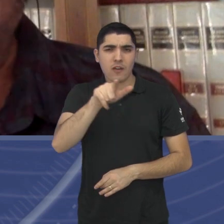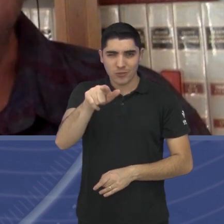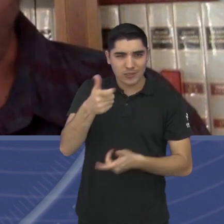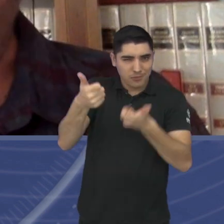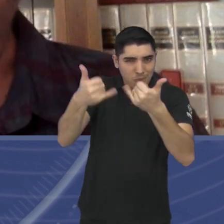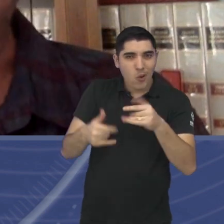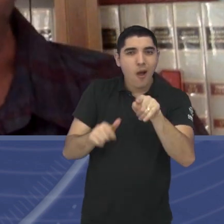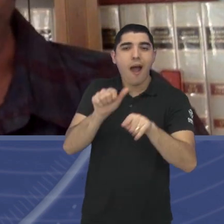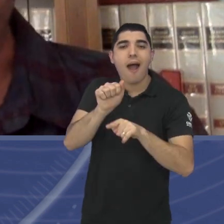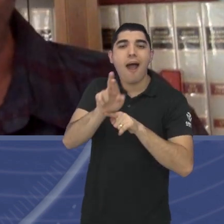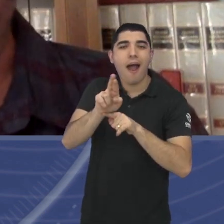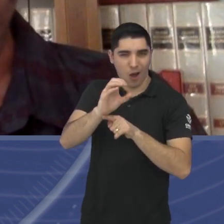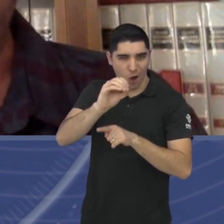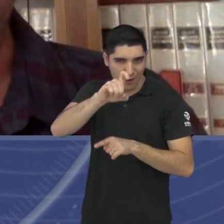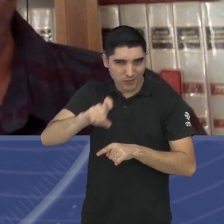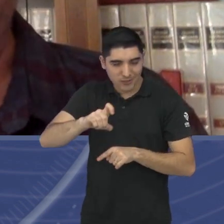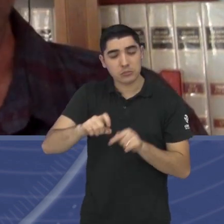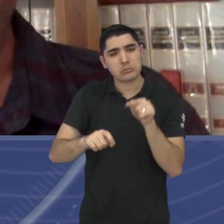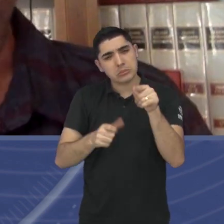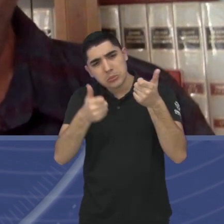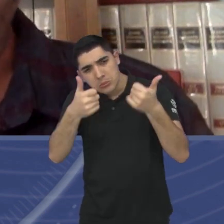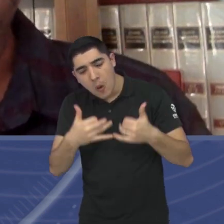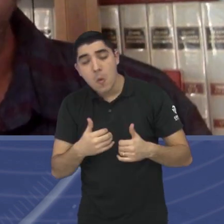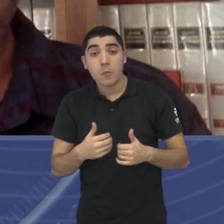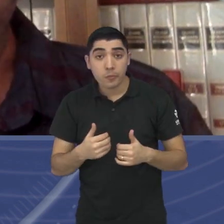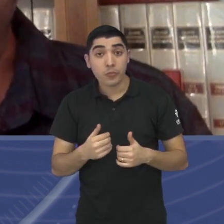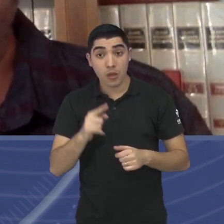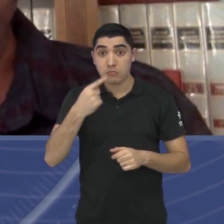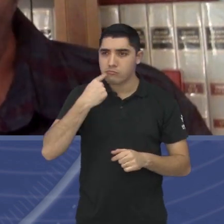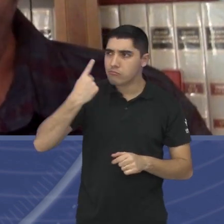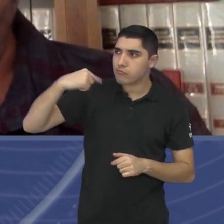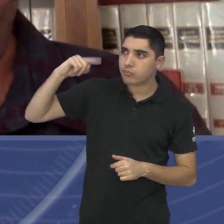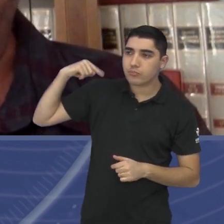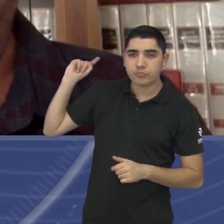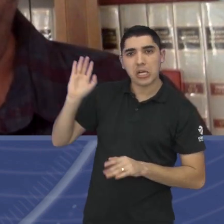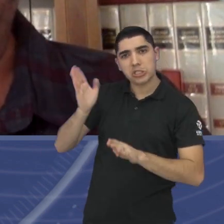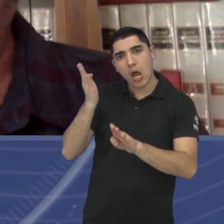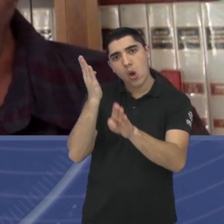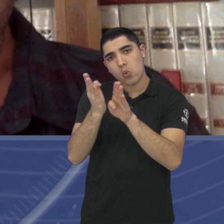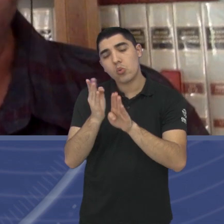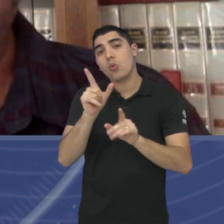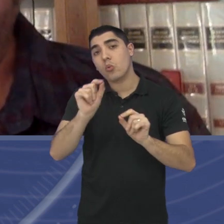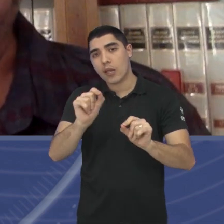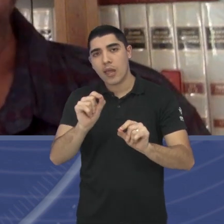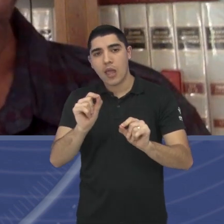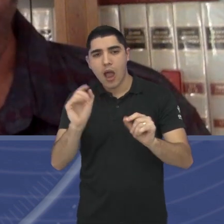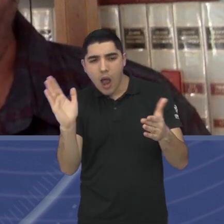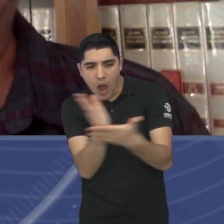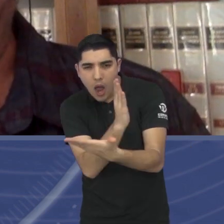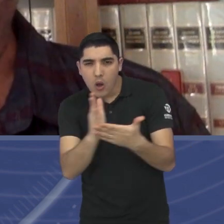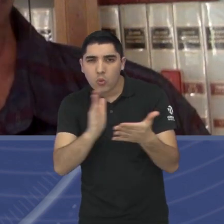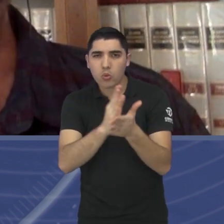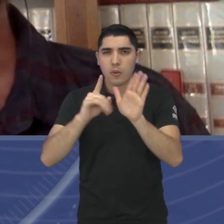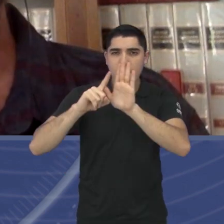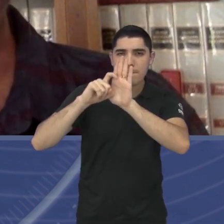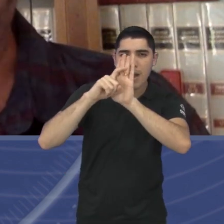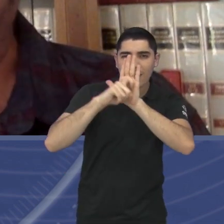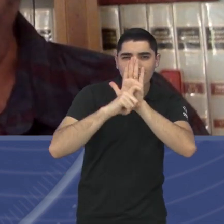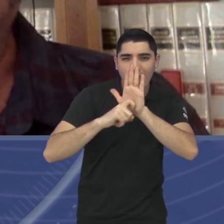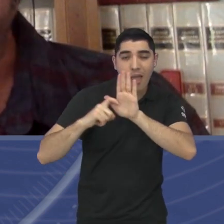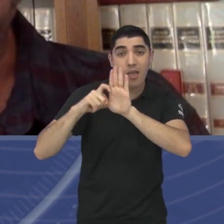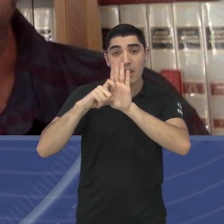você falou de uma coisa, de oxigênio. Recentemente, foram descobertas